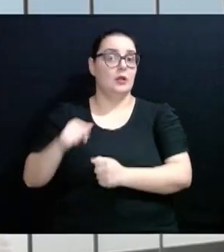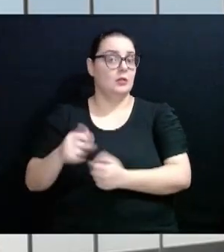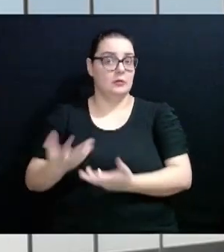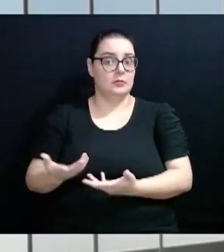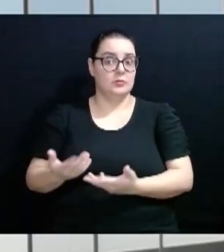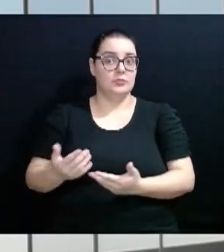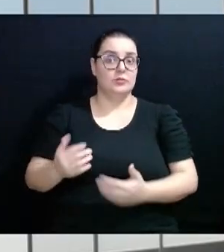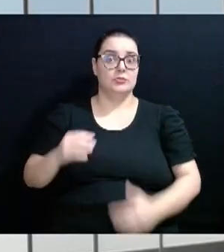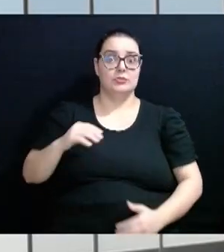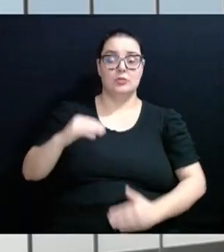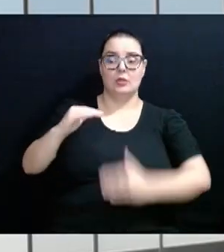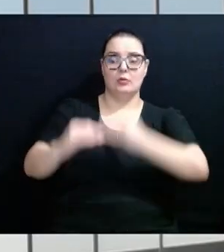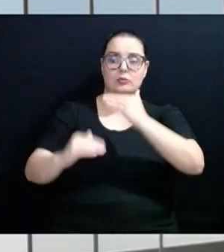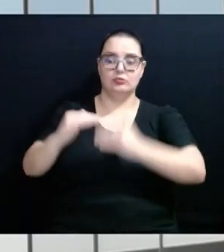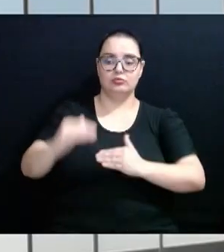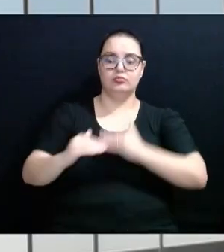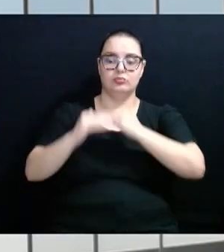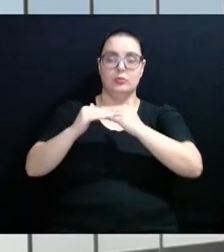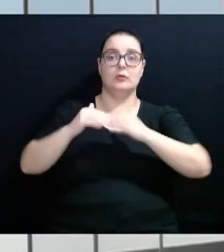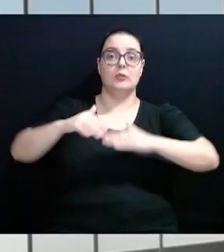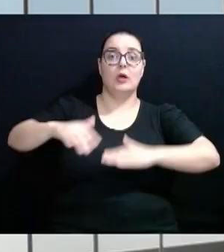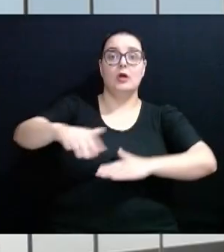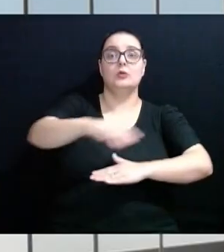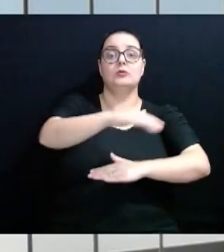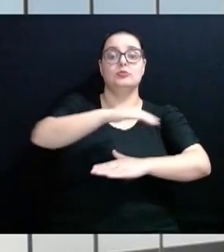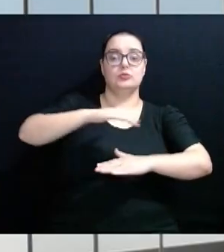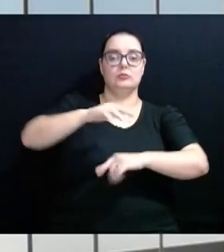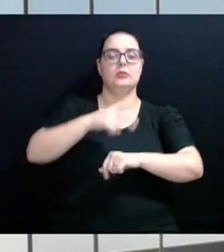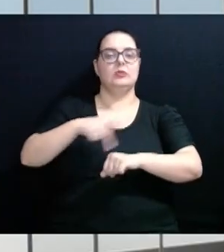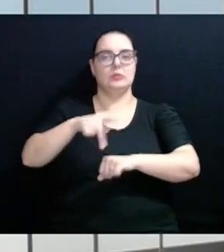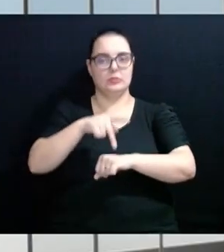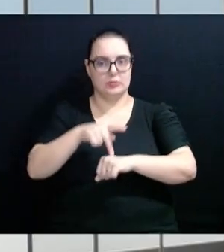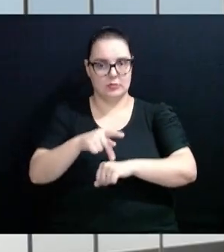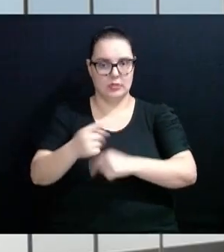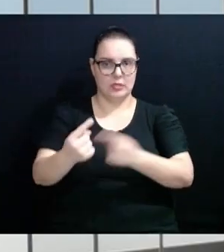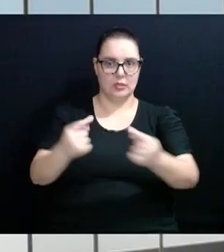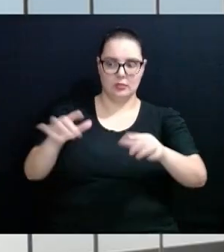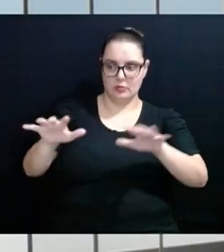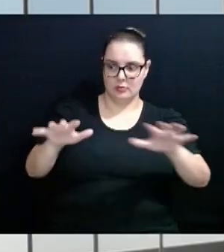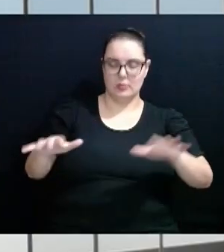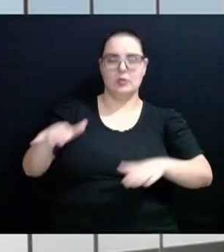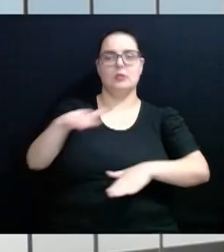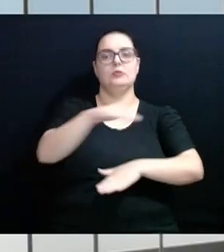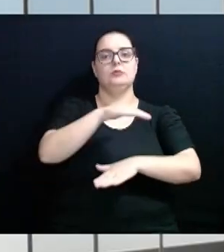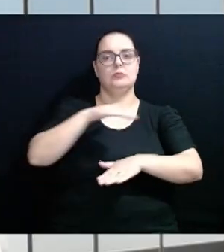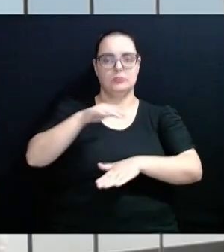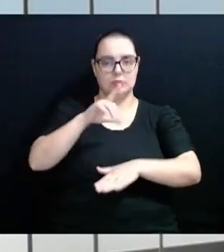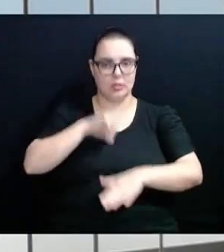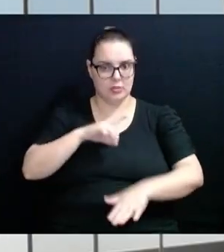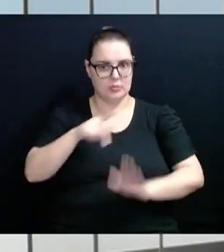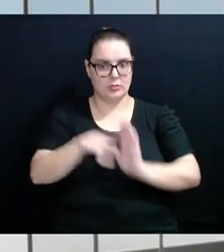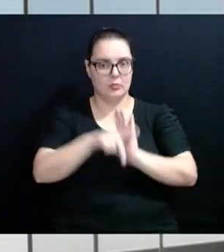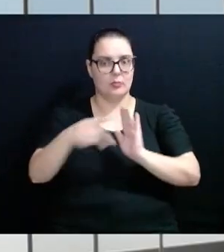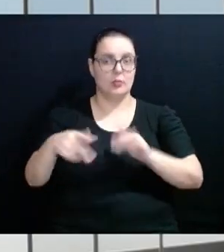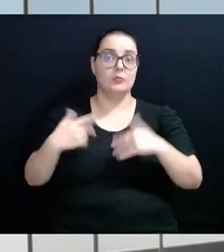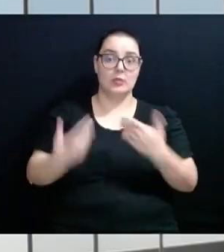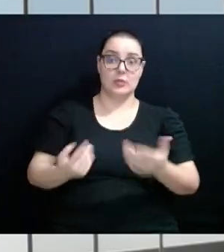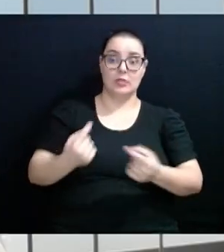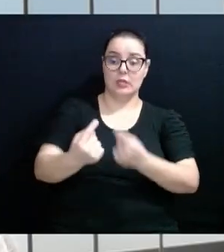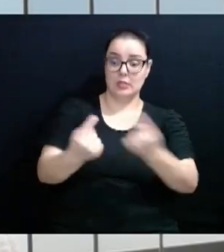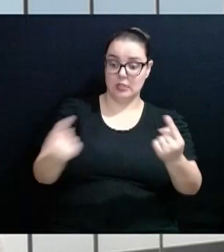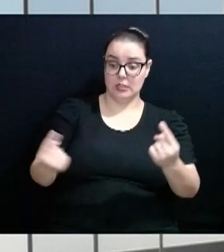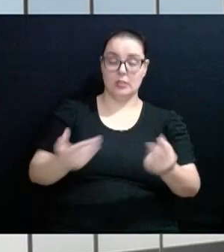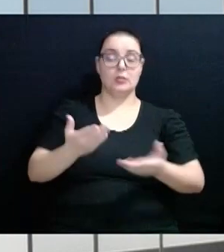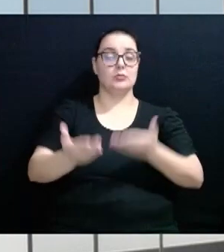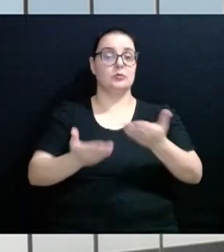de soberania dos países, né? Cada país tem a sua soberania e, então, cada país trata o outro